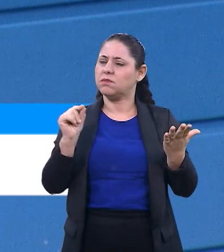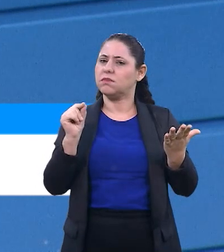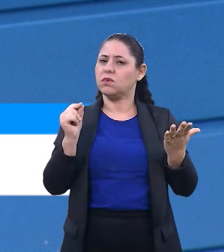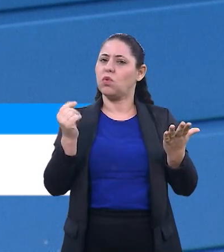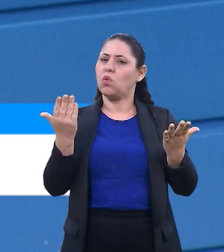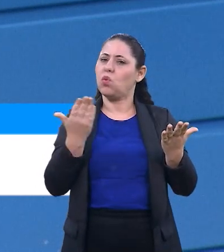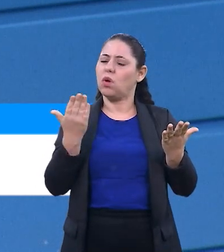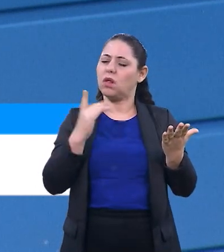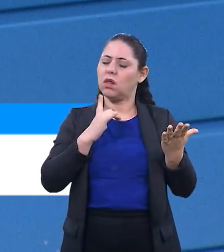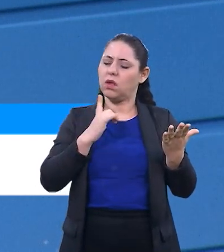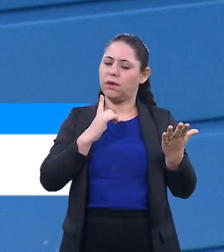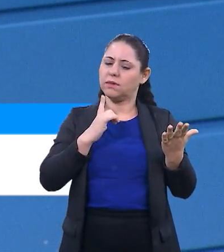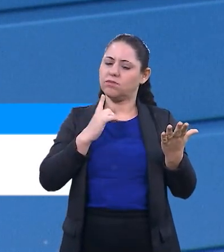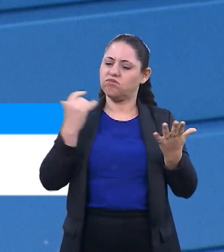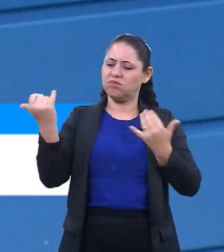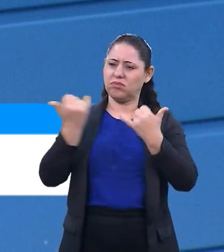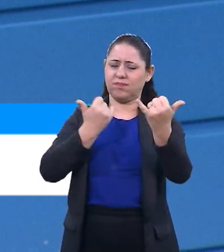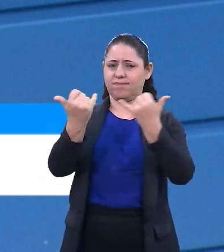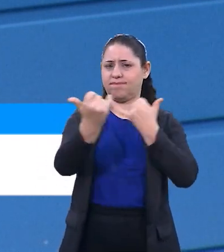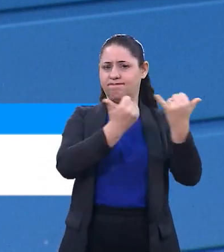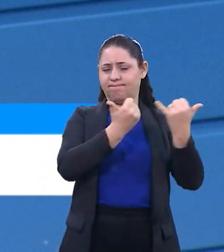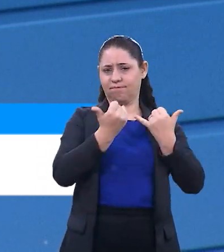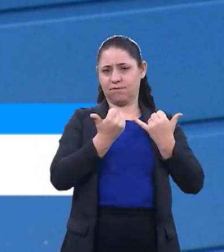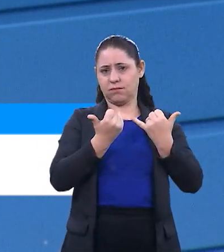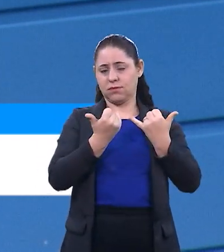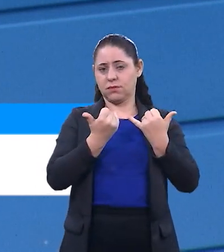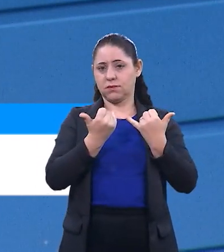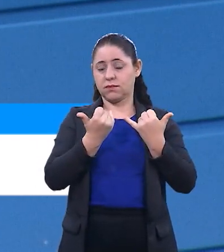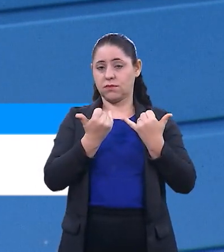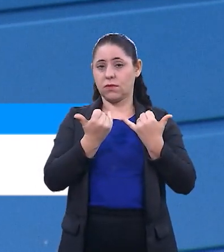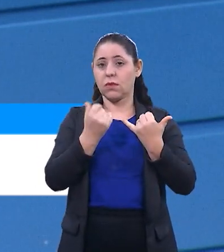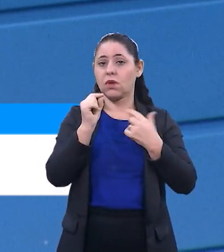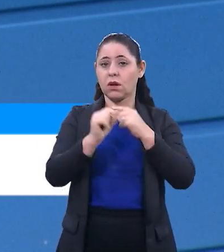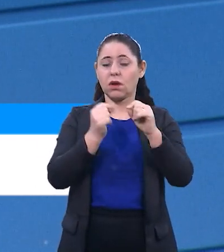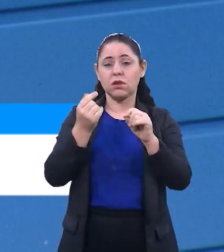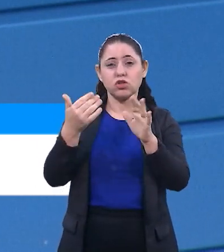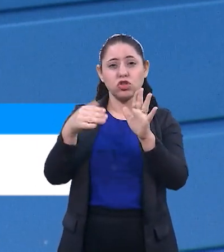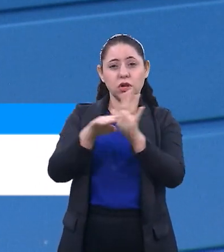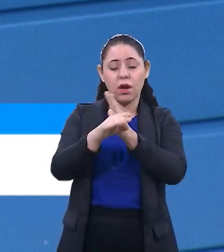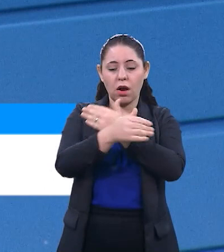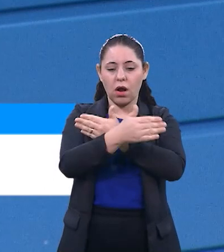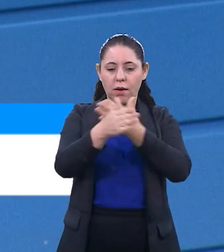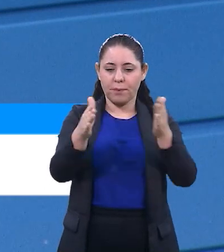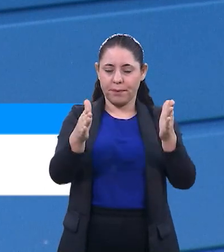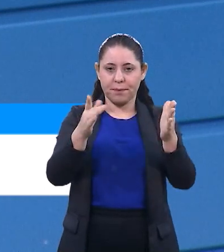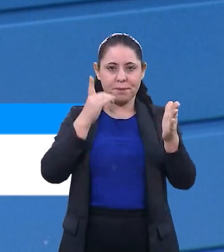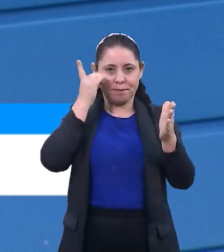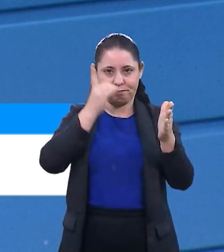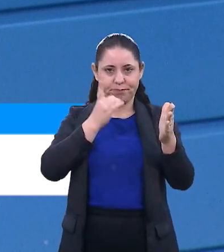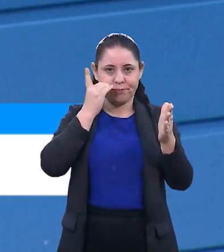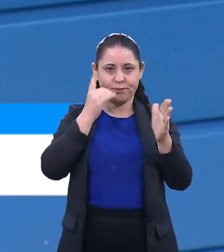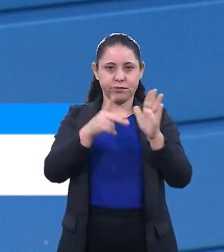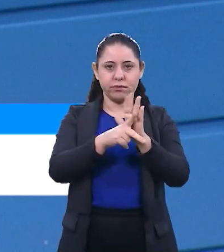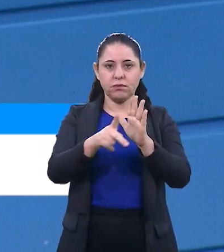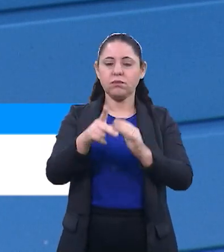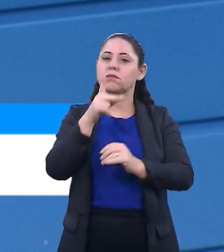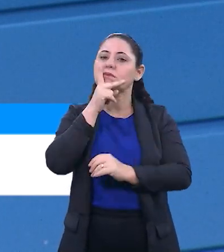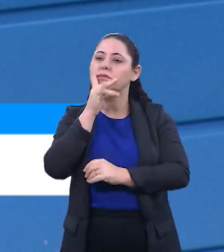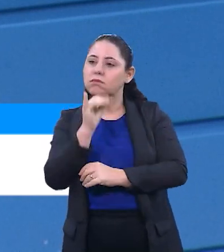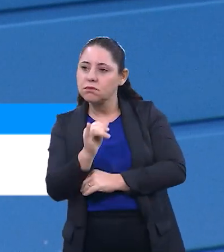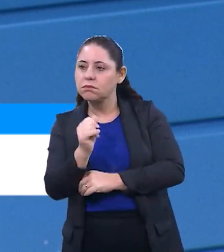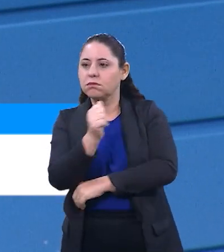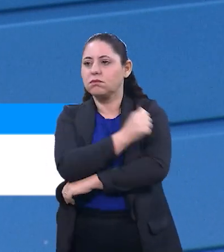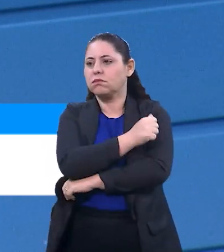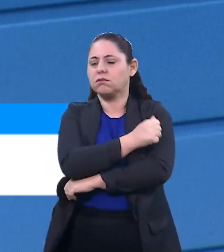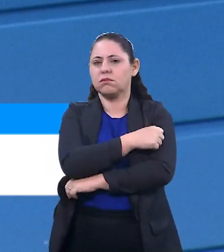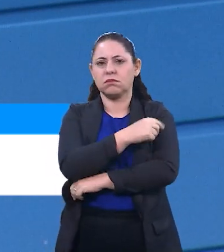caso e venho recebendo bastante informações que chegam ao nosso gabinete, provenientes